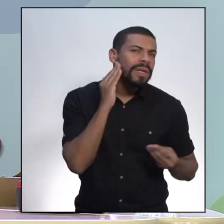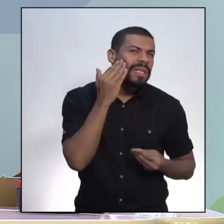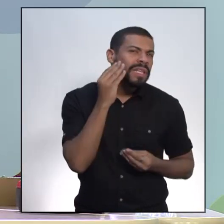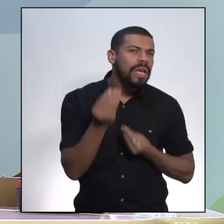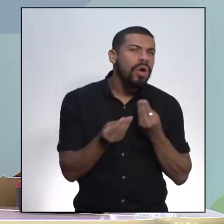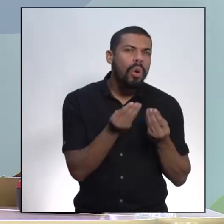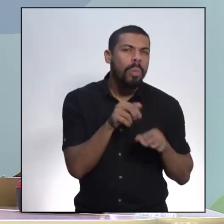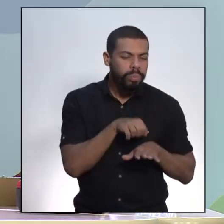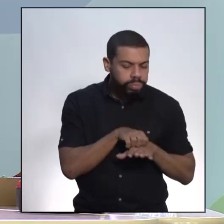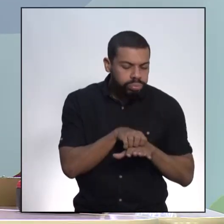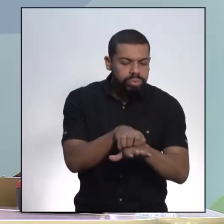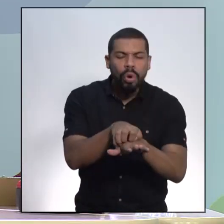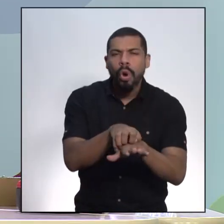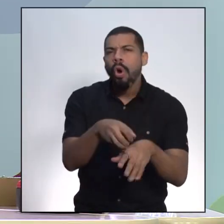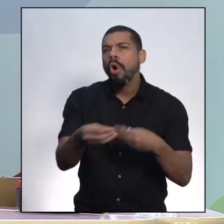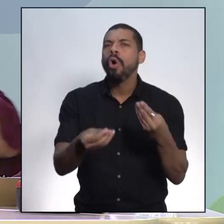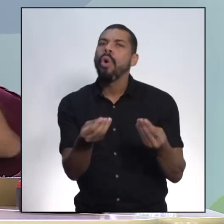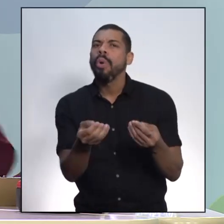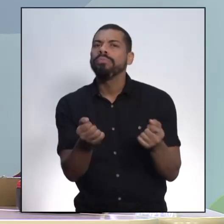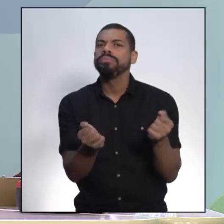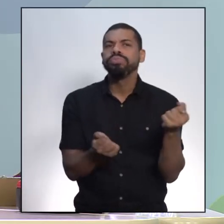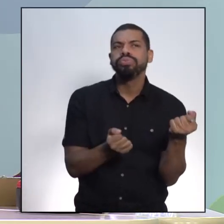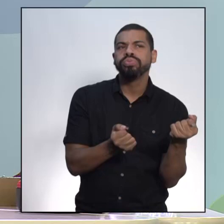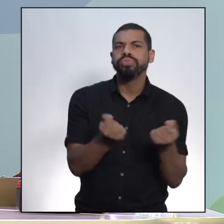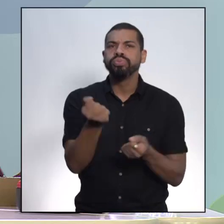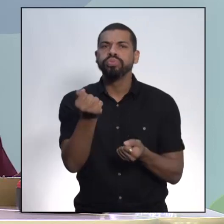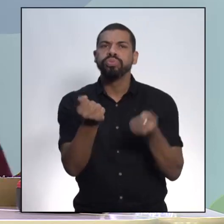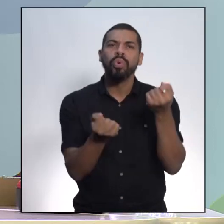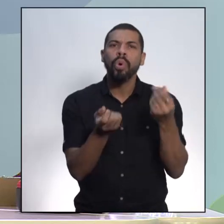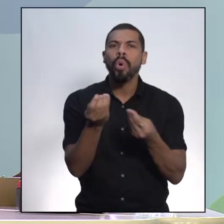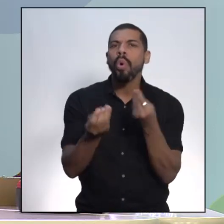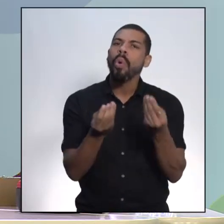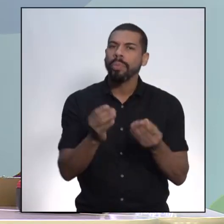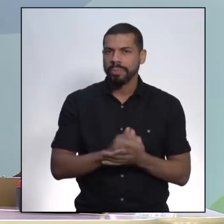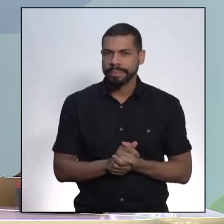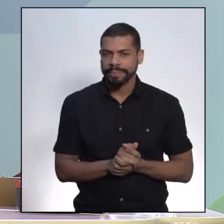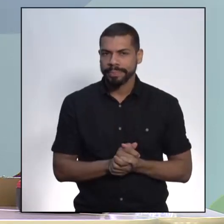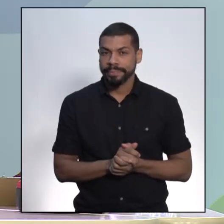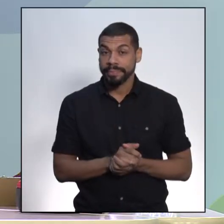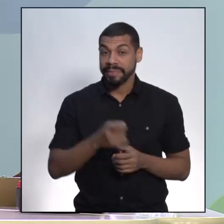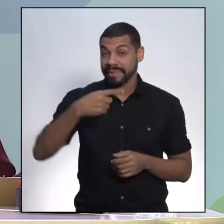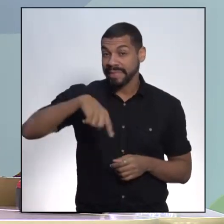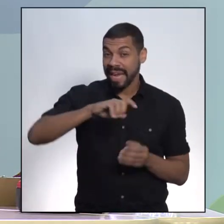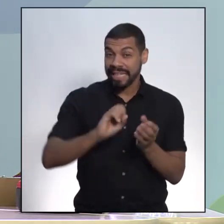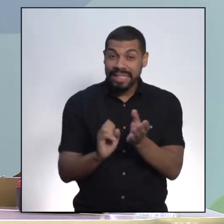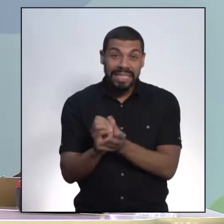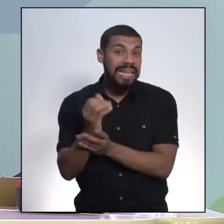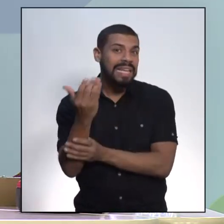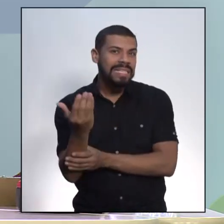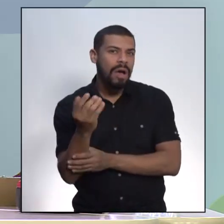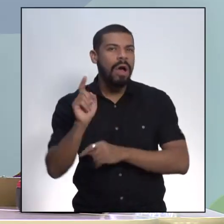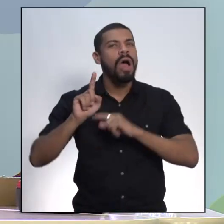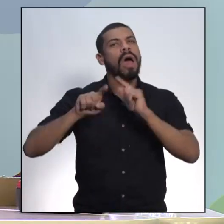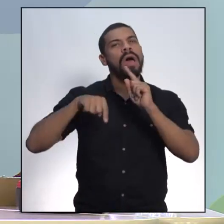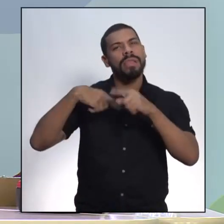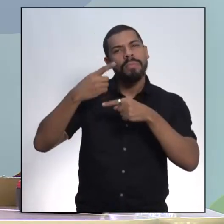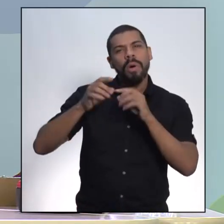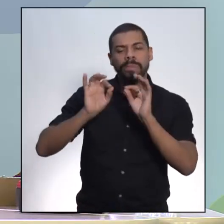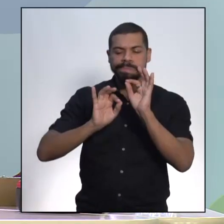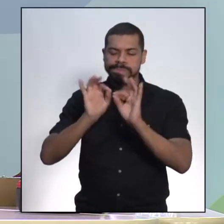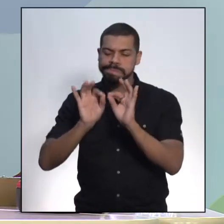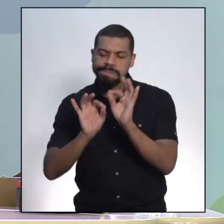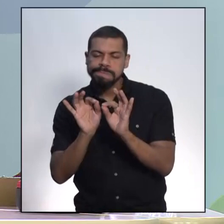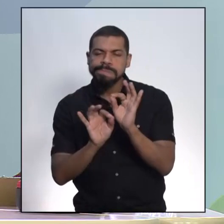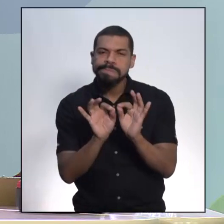esse transporte vai, como é que eu posso guiar isso, como isso funciona. Então, essa invenção e depois veio o